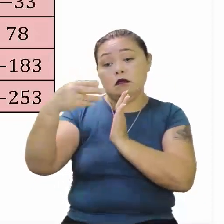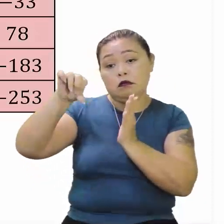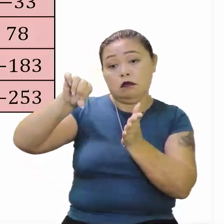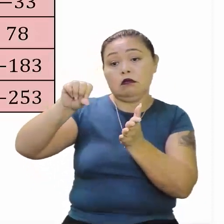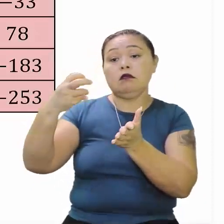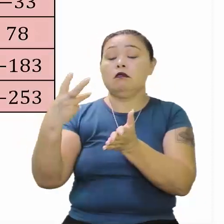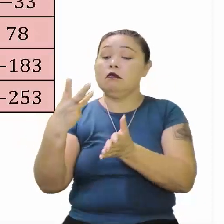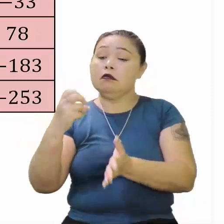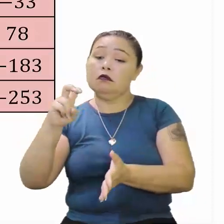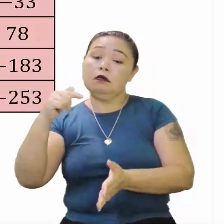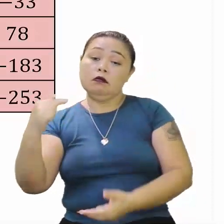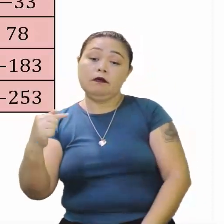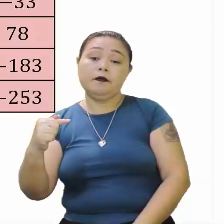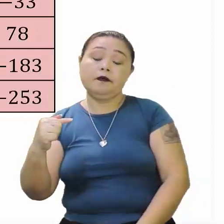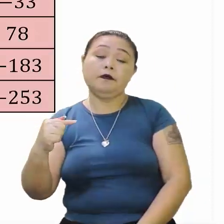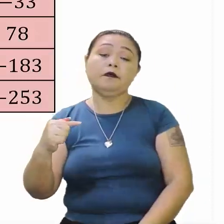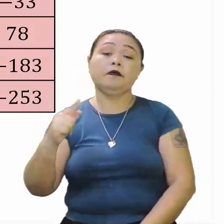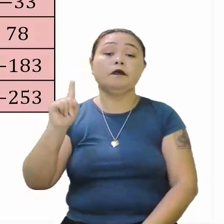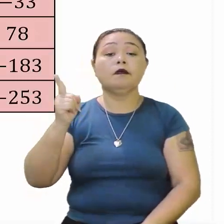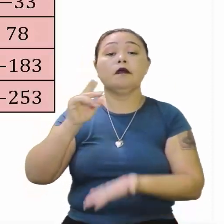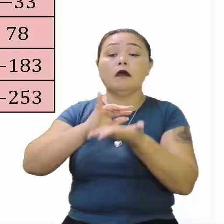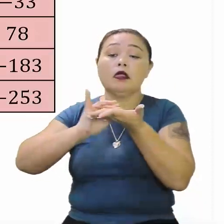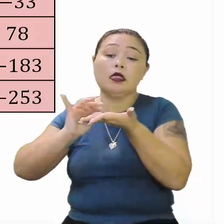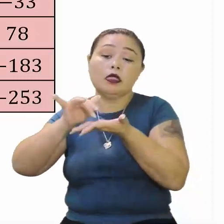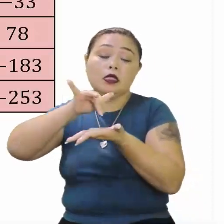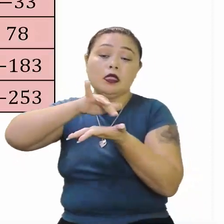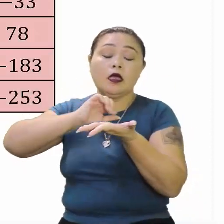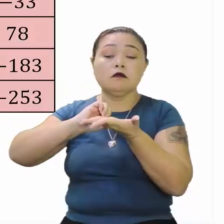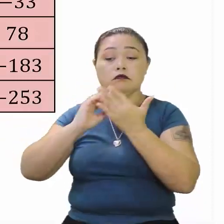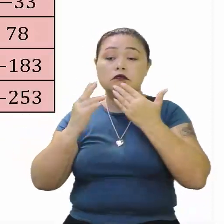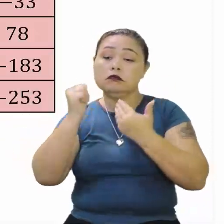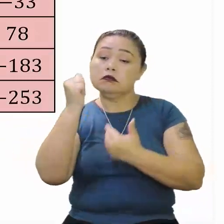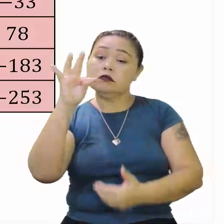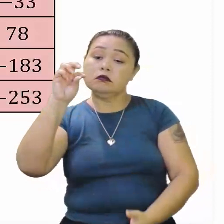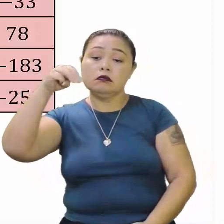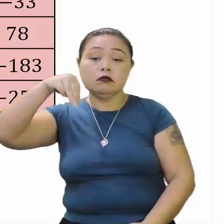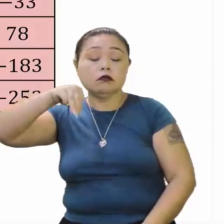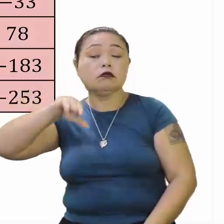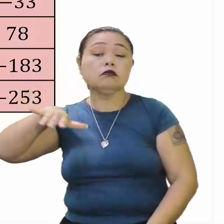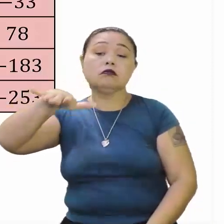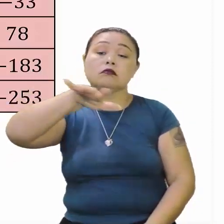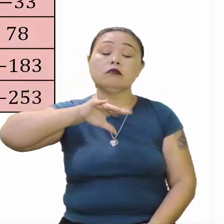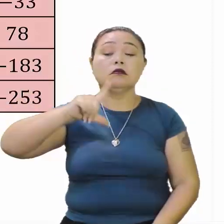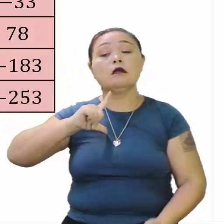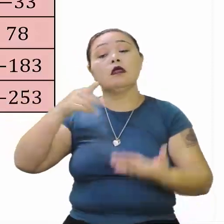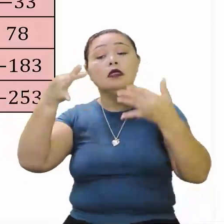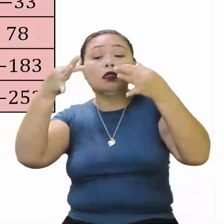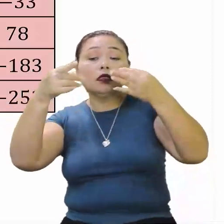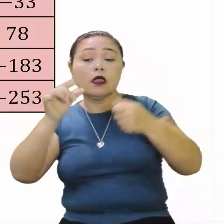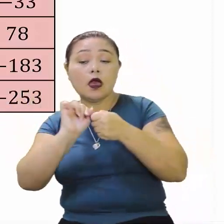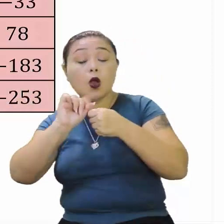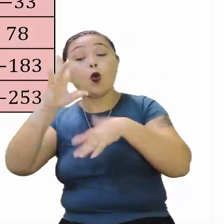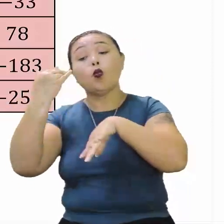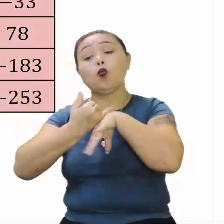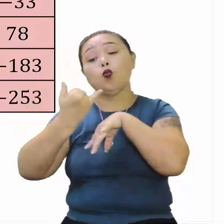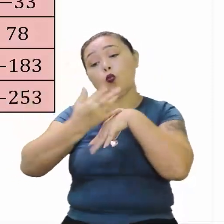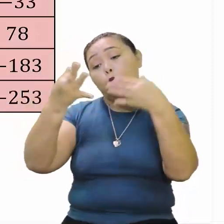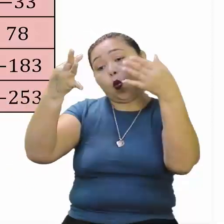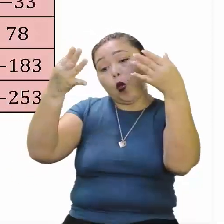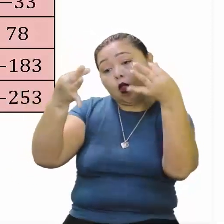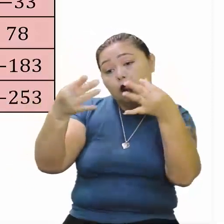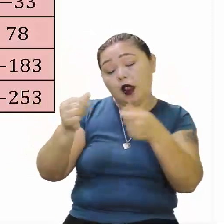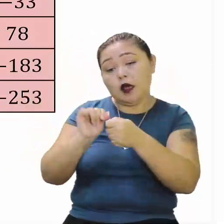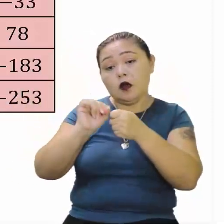negativo e 357. Por isso que o mercúrio, na temperatura ambiente, está no estado líquido. É o único metal líquido, porque